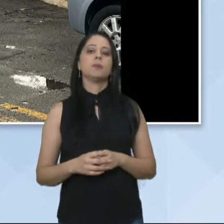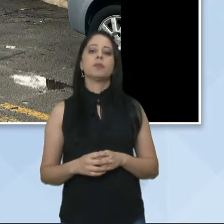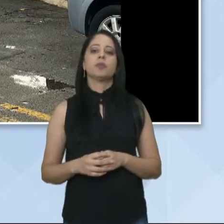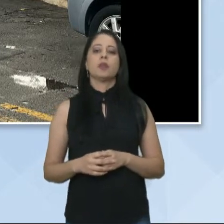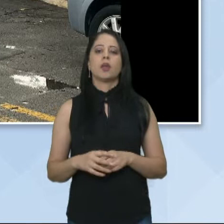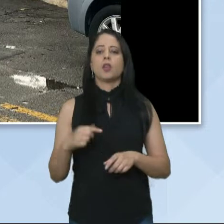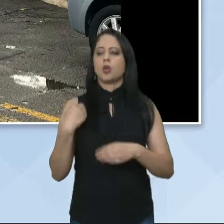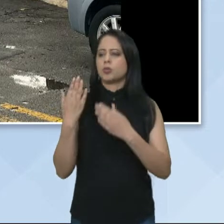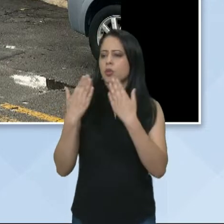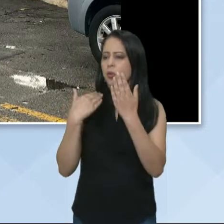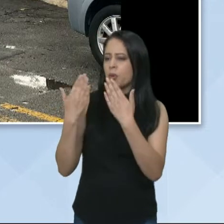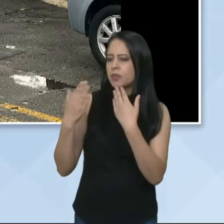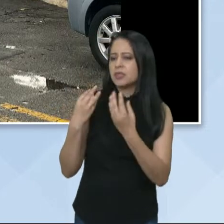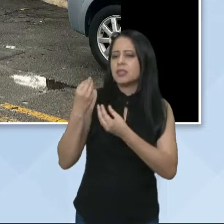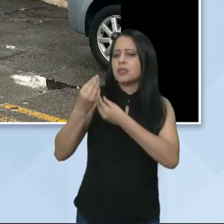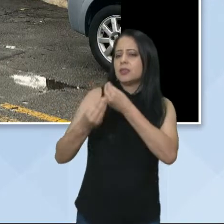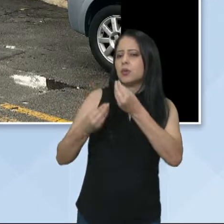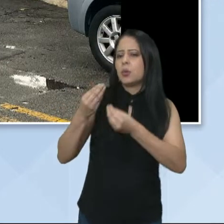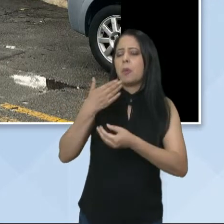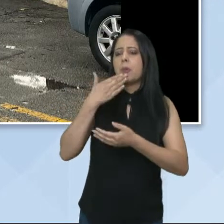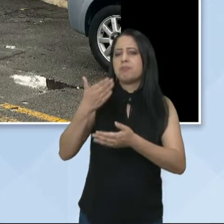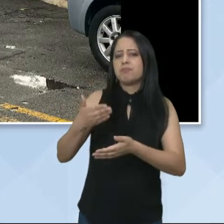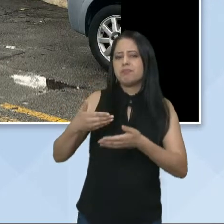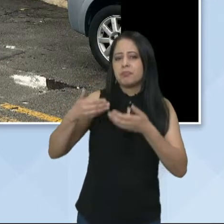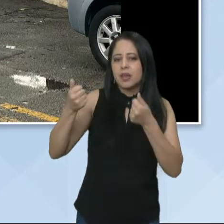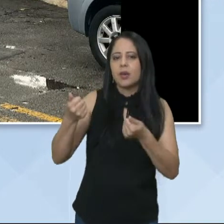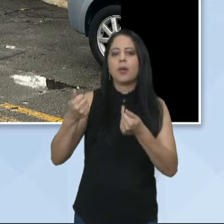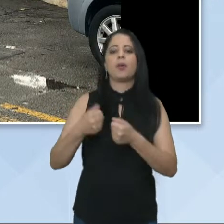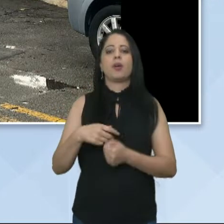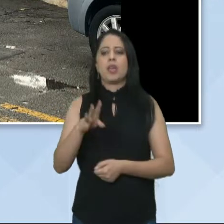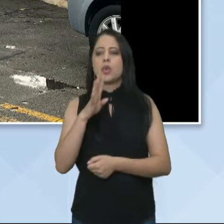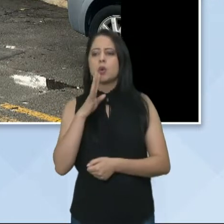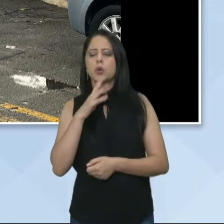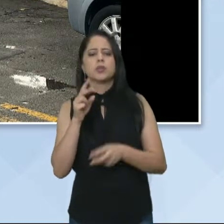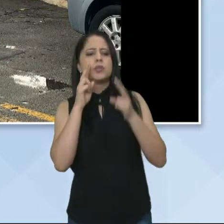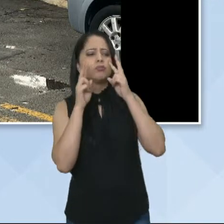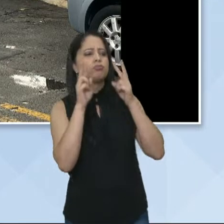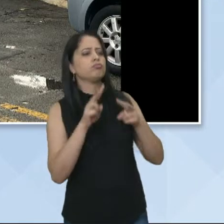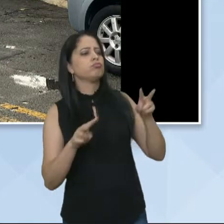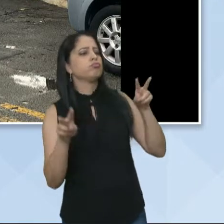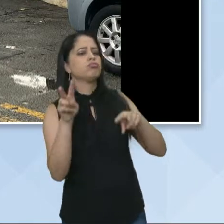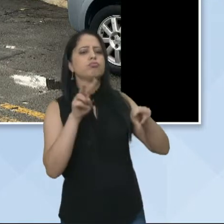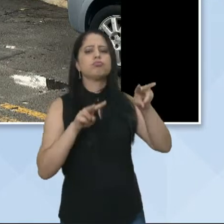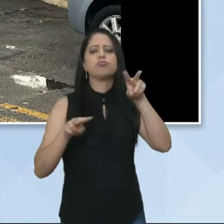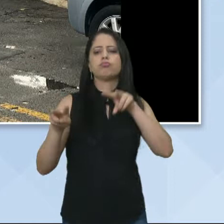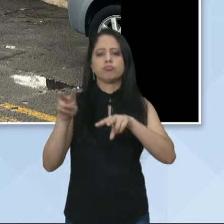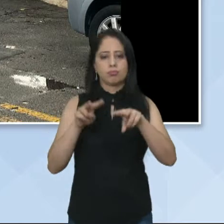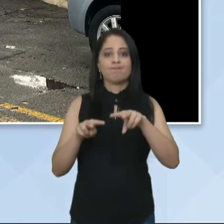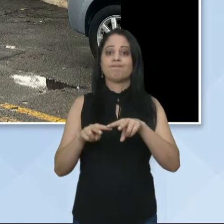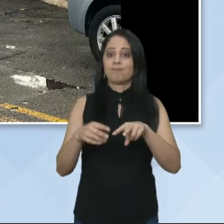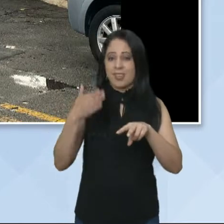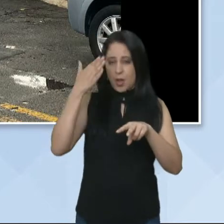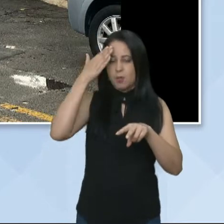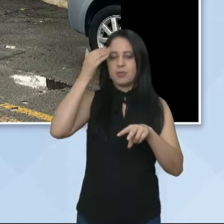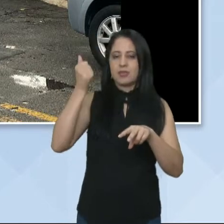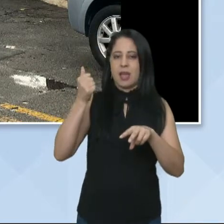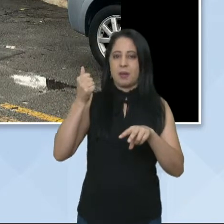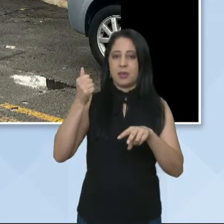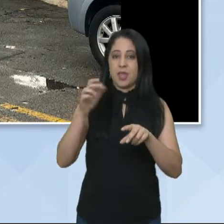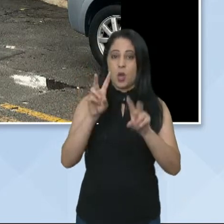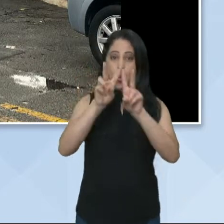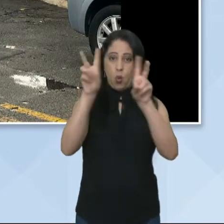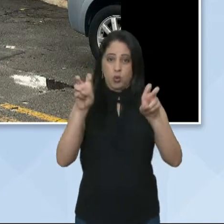das melhorias e conhecendo o dia a dia, conhecendo ali a rotina. Nós sabemos que a saúde é sempre um